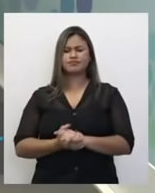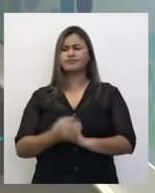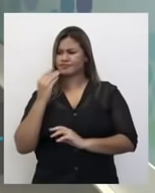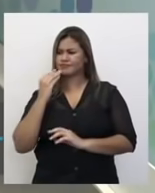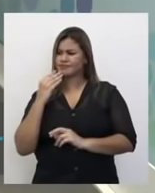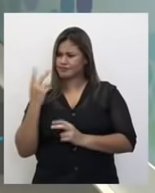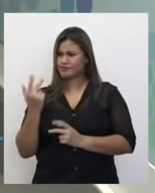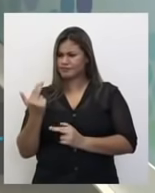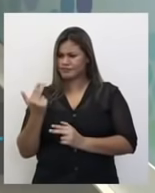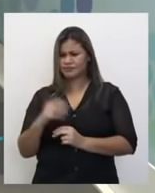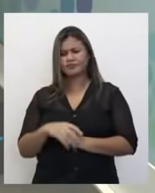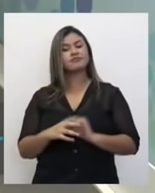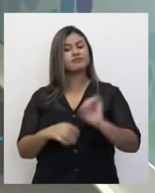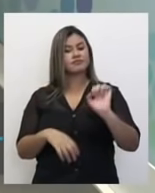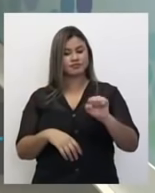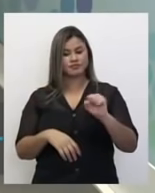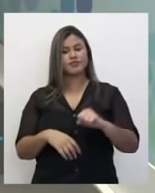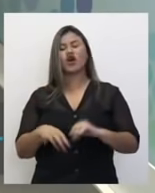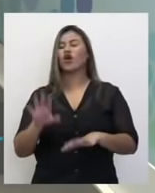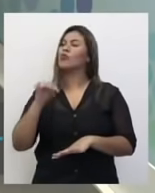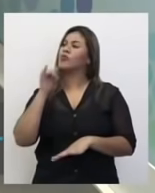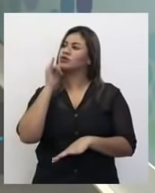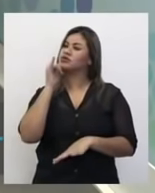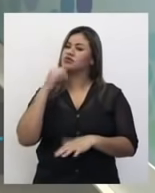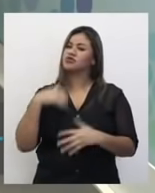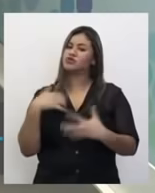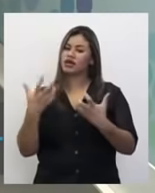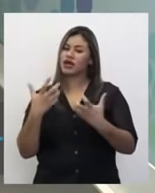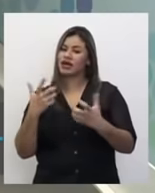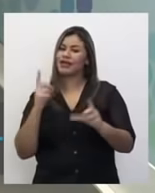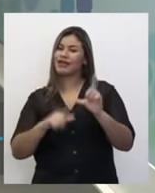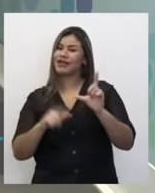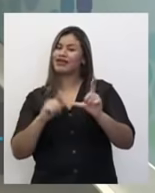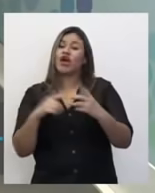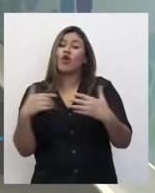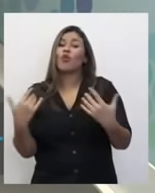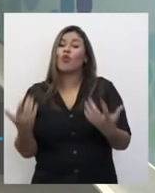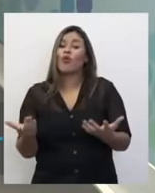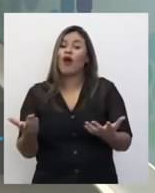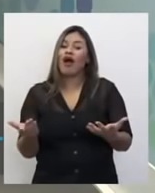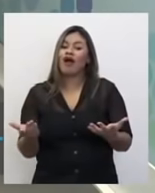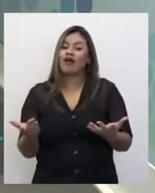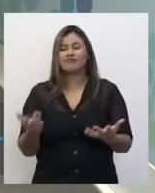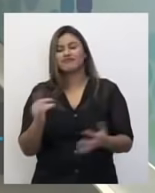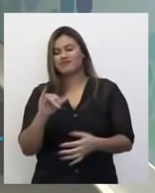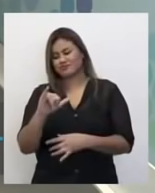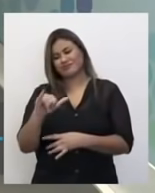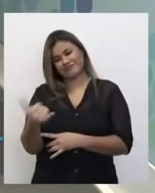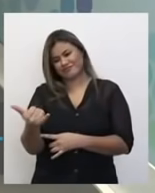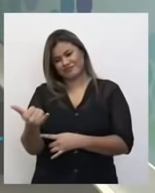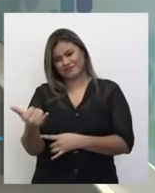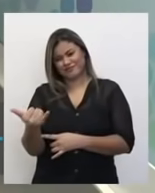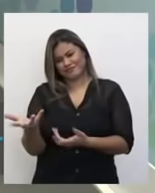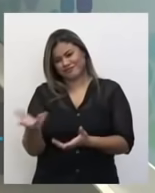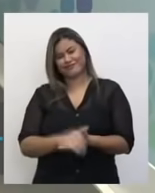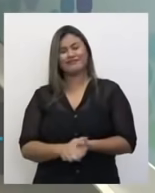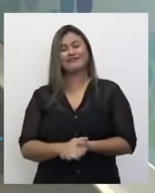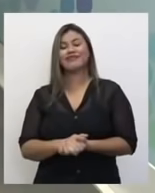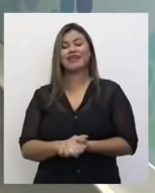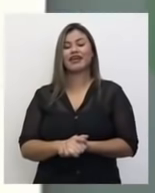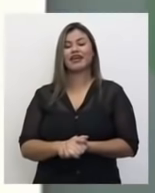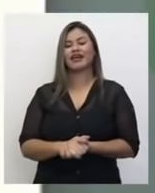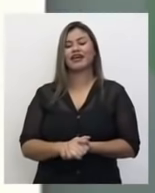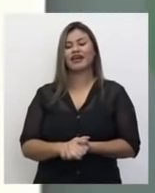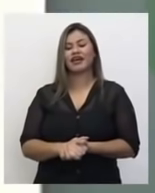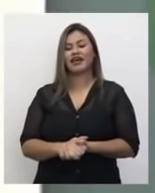Vamos. Eu quero fazer uma letra. Adivinha qual? Adivinha qual? J, né, gente? J. Um J. J. Só que a gente vai fazer um